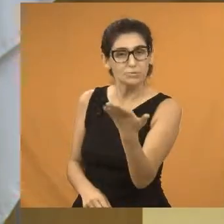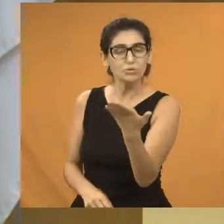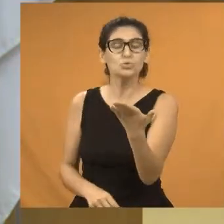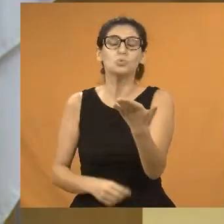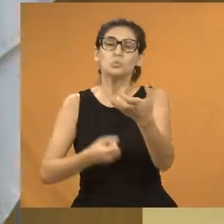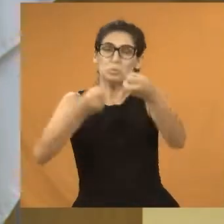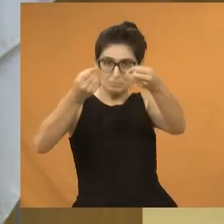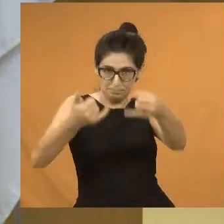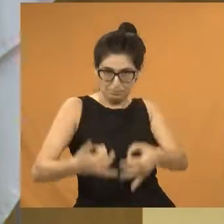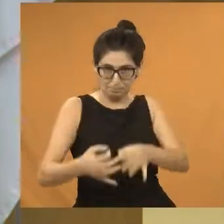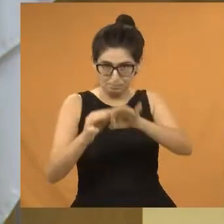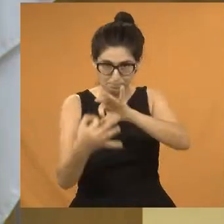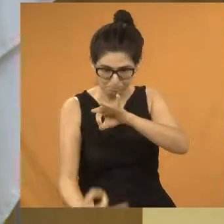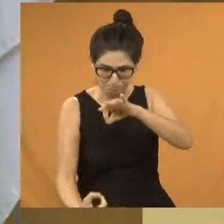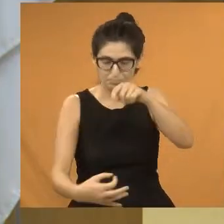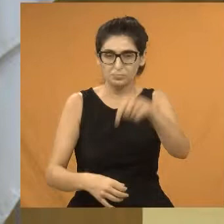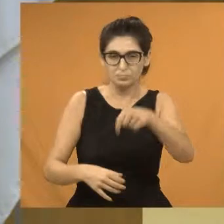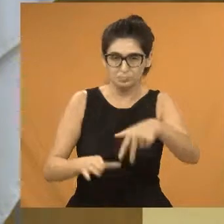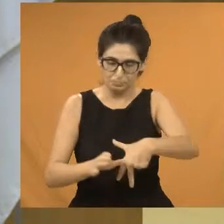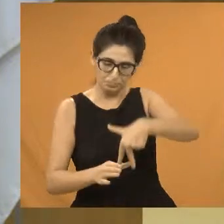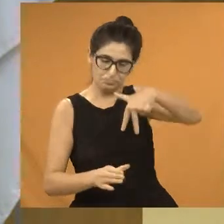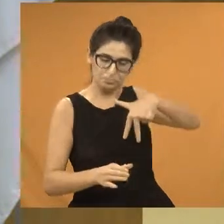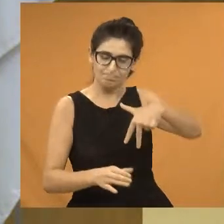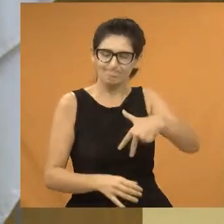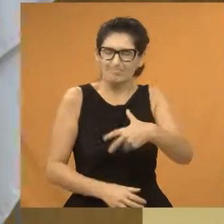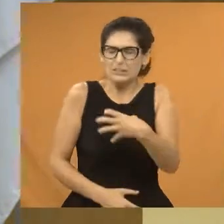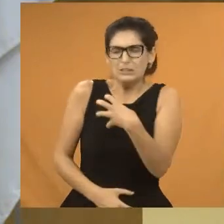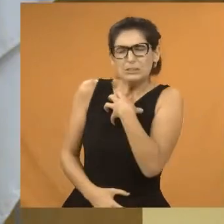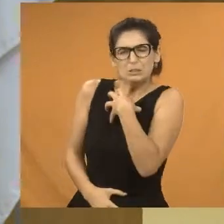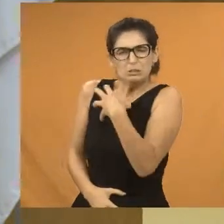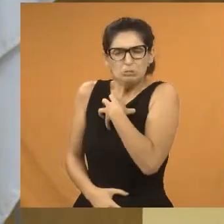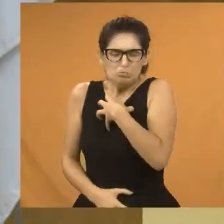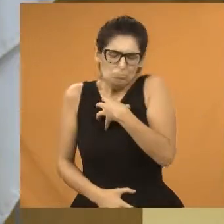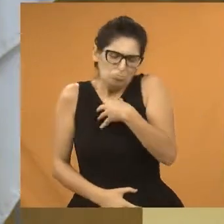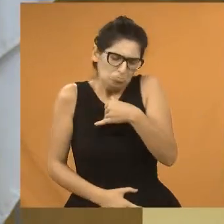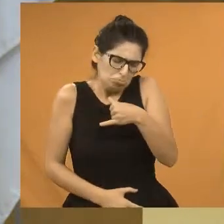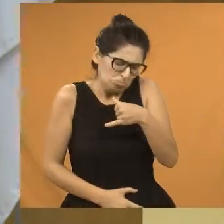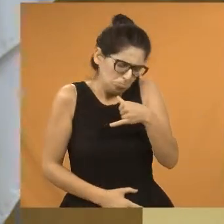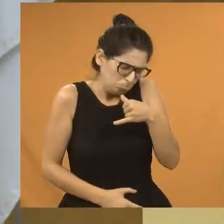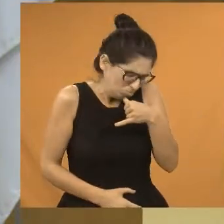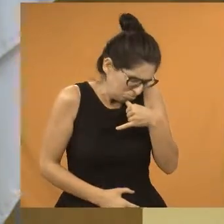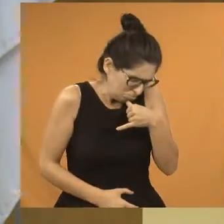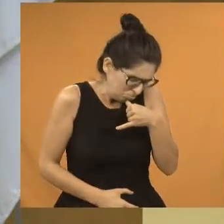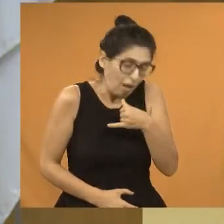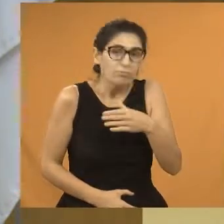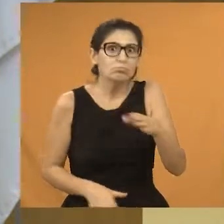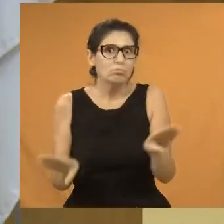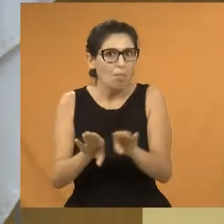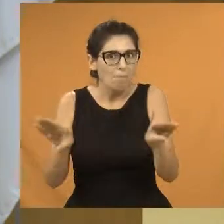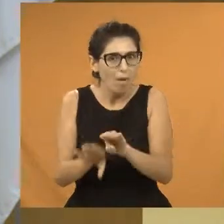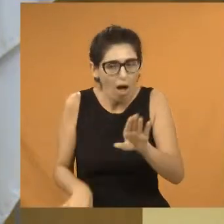e fazer um pedido aqui nessa tribuna. Fiquei meio triste e meio assustado